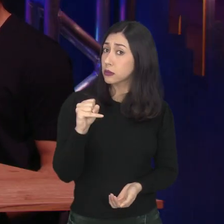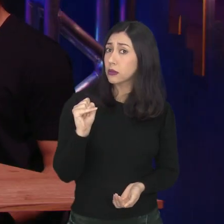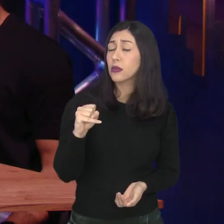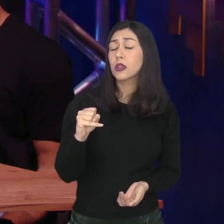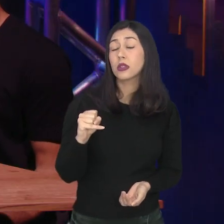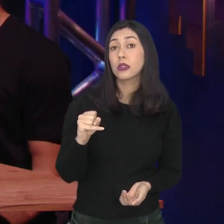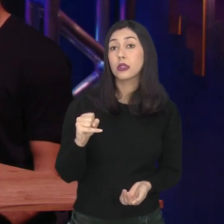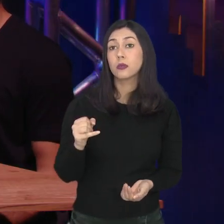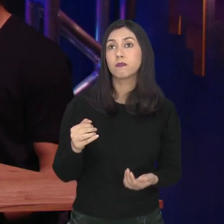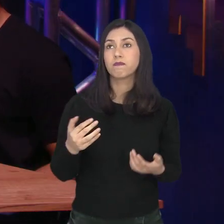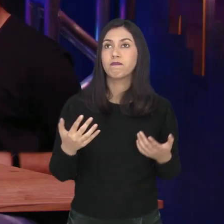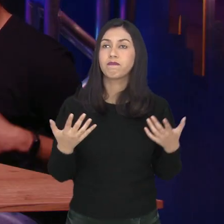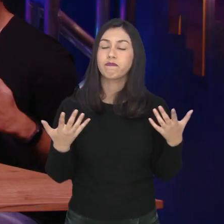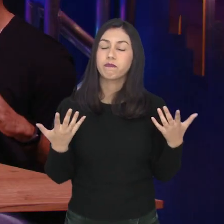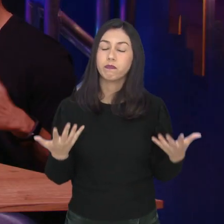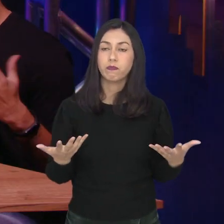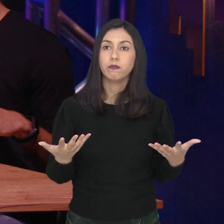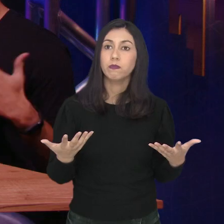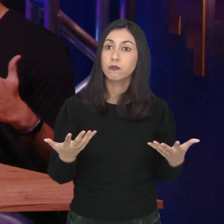é bastante